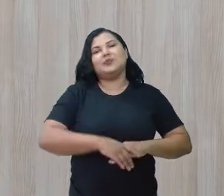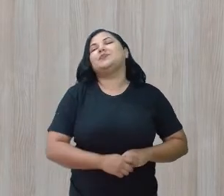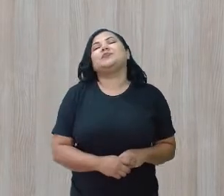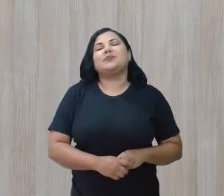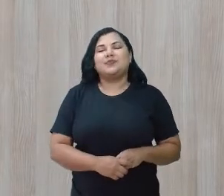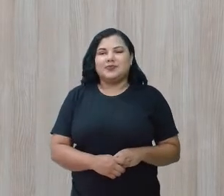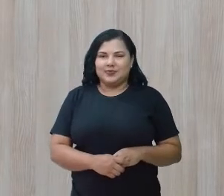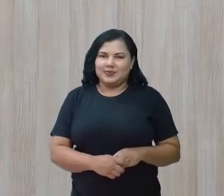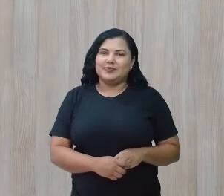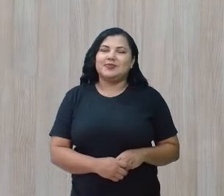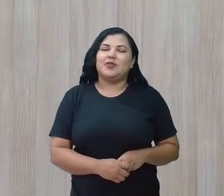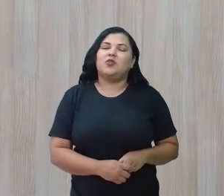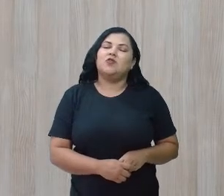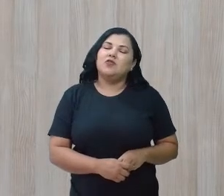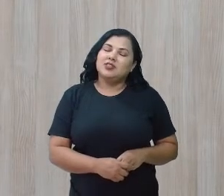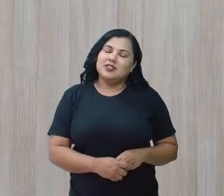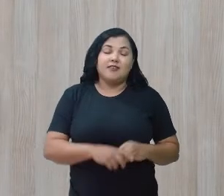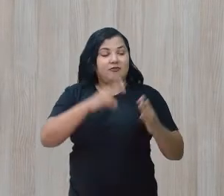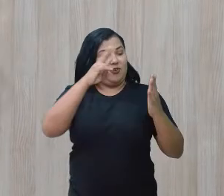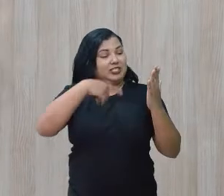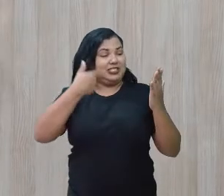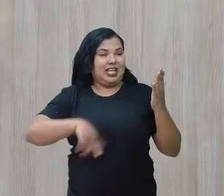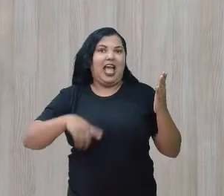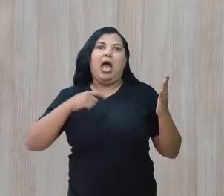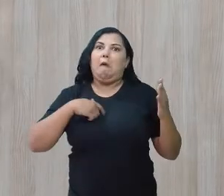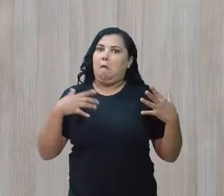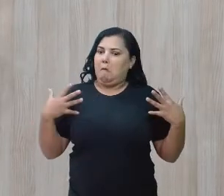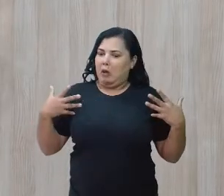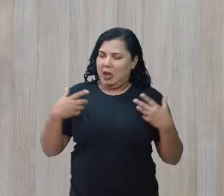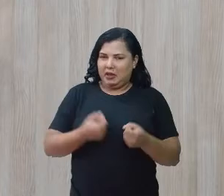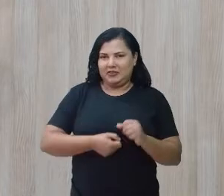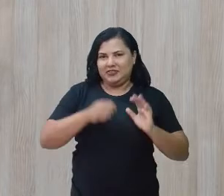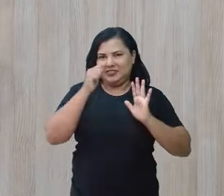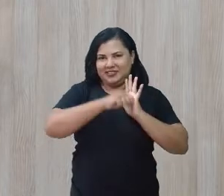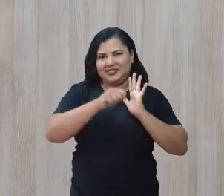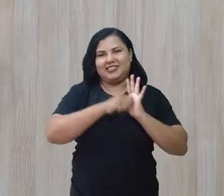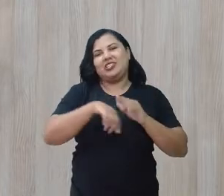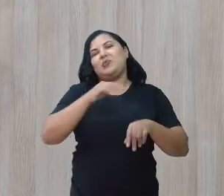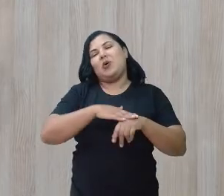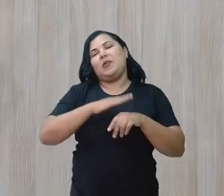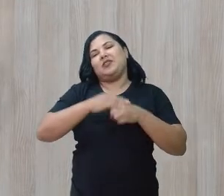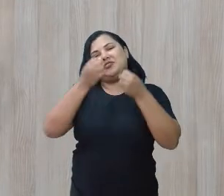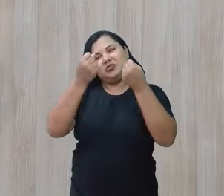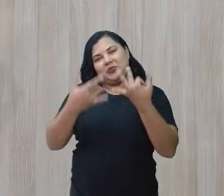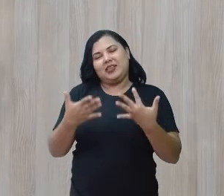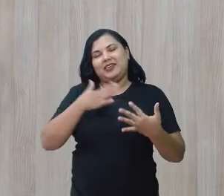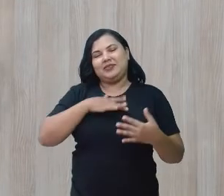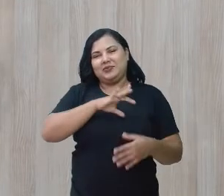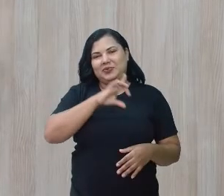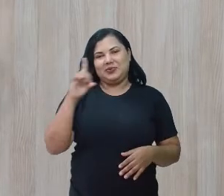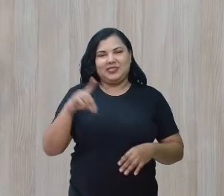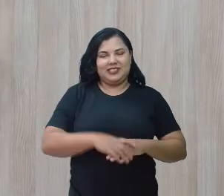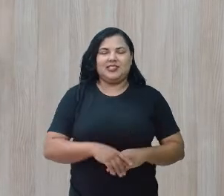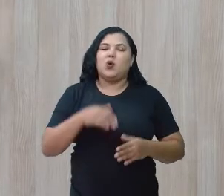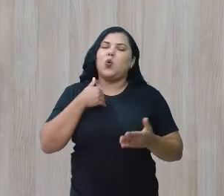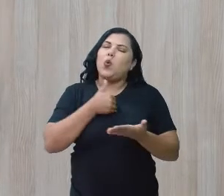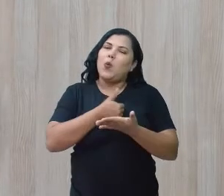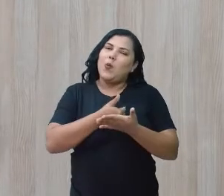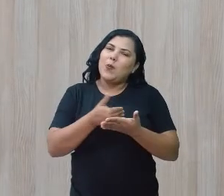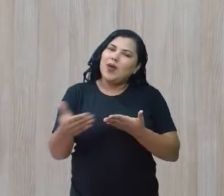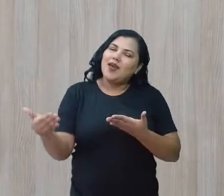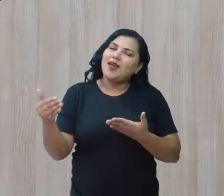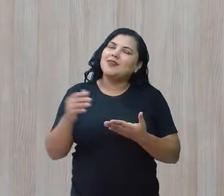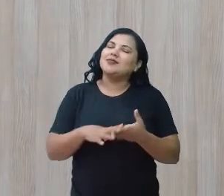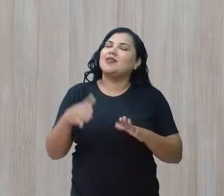você recuperar aquele texto, você vai dizer, eita, eu arrasei aqui, quando eu fiz a descrição do meu dia. Então, comece aí com